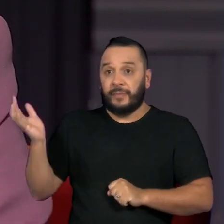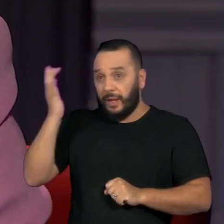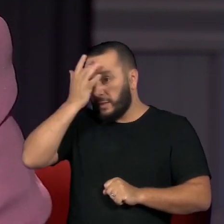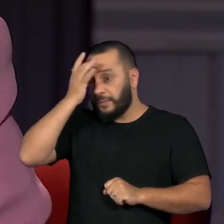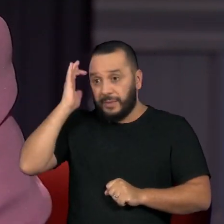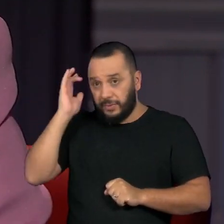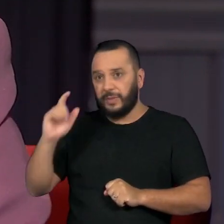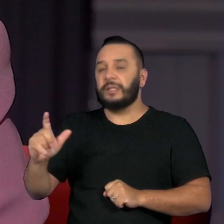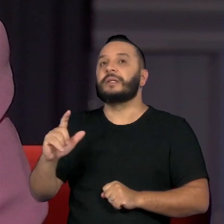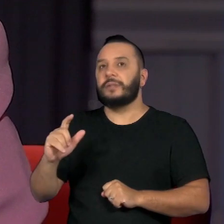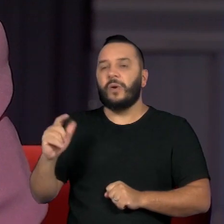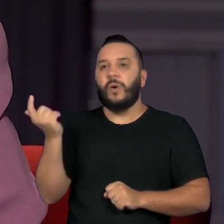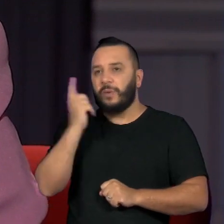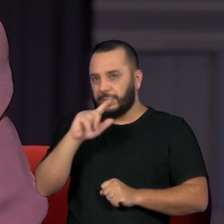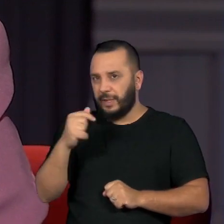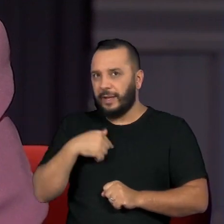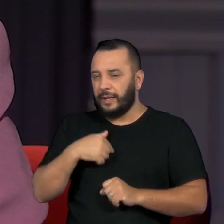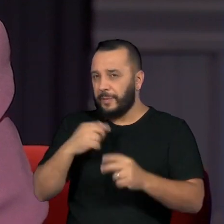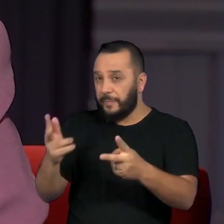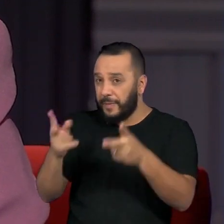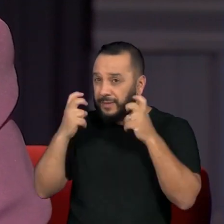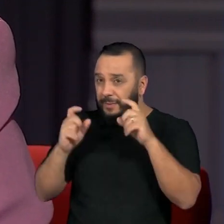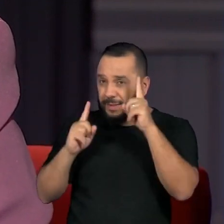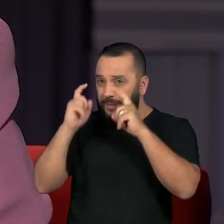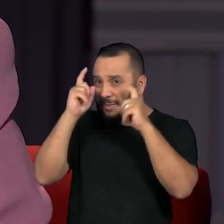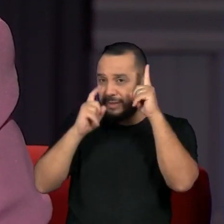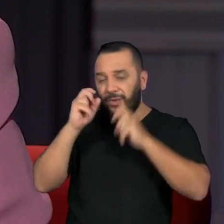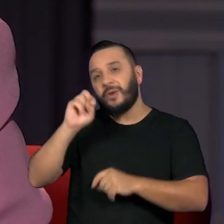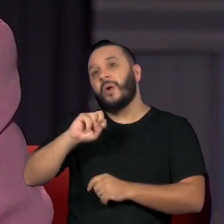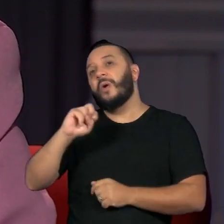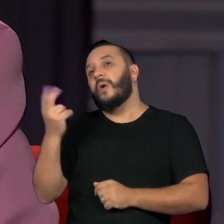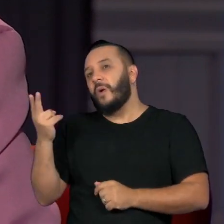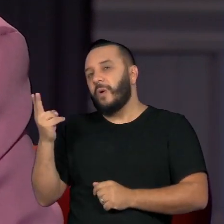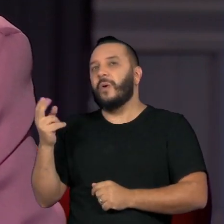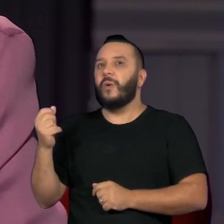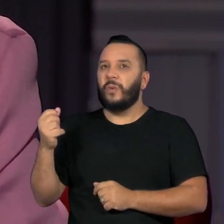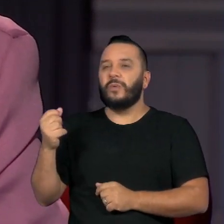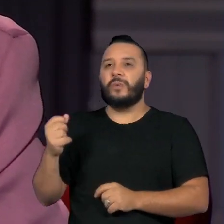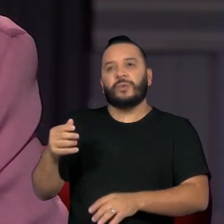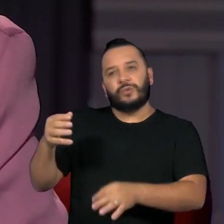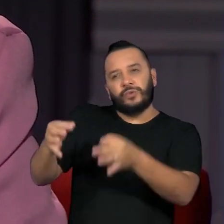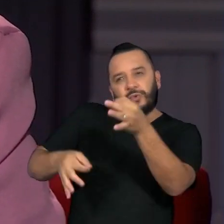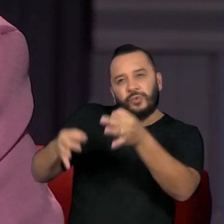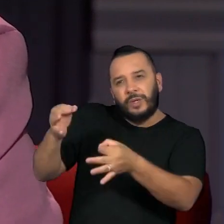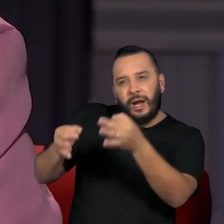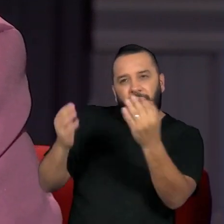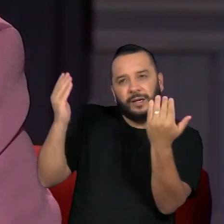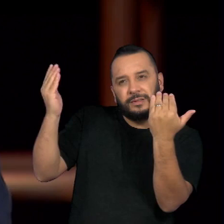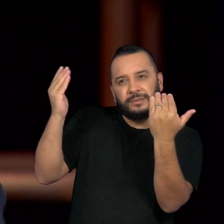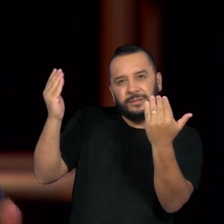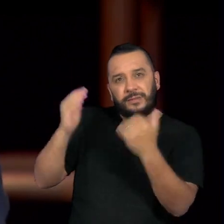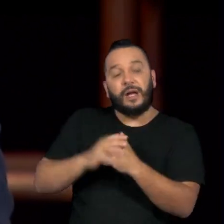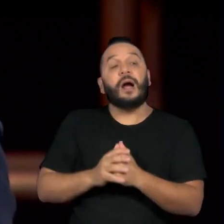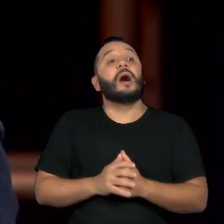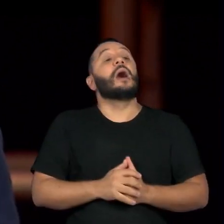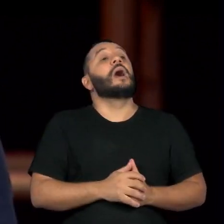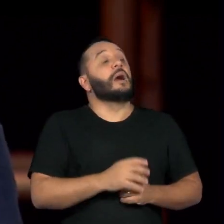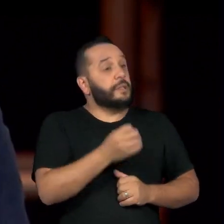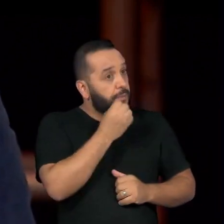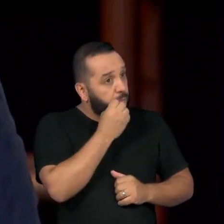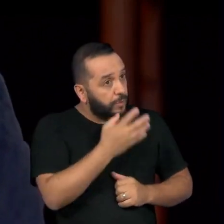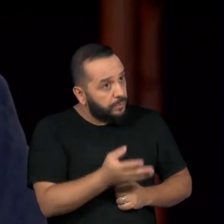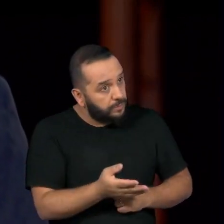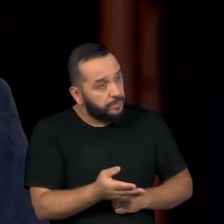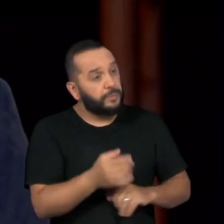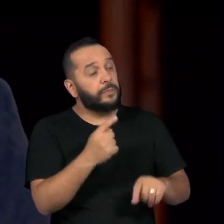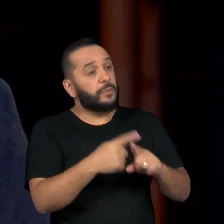essa habilidade de identificar as expressões ou se elas têm a habilidade de julgar o que está acontecendo. Não, ainda bem, porque é por